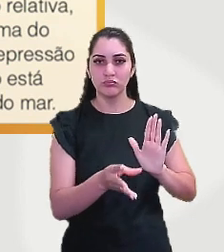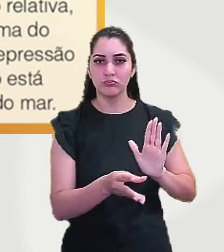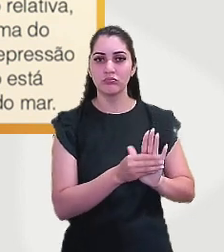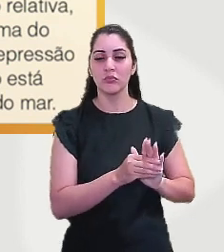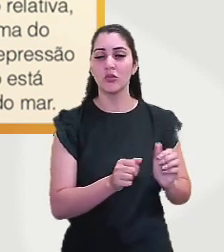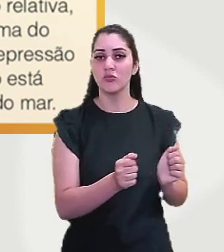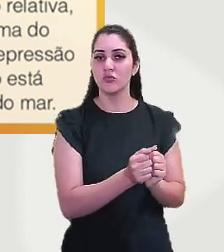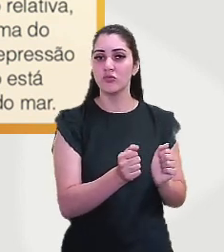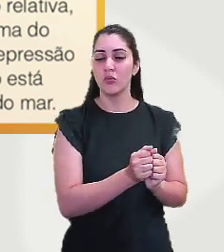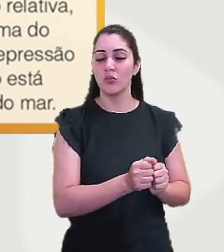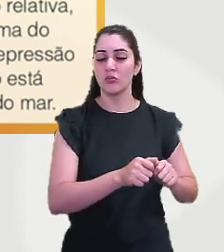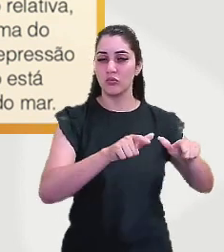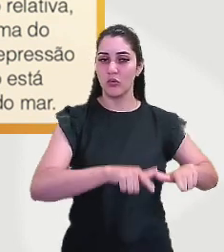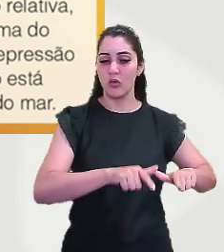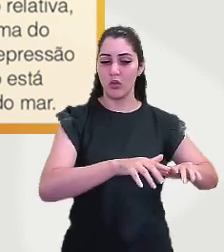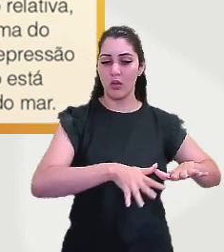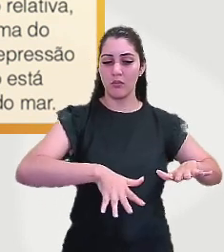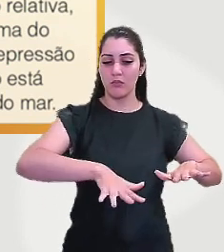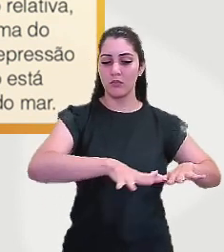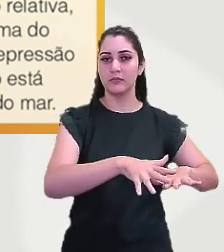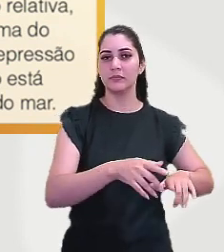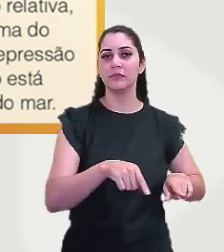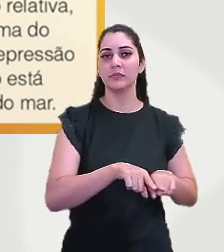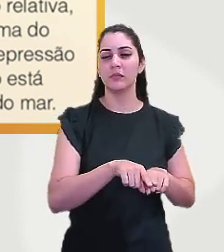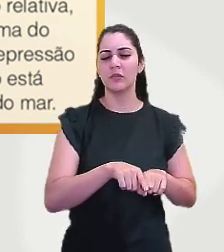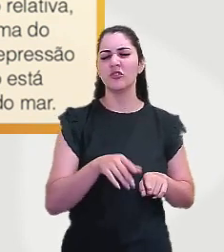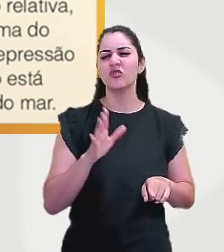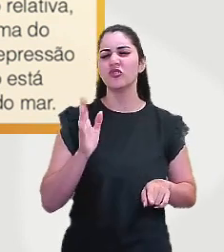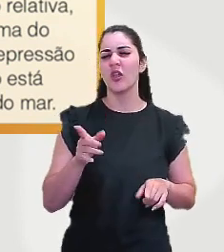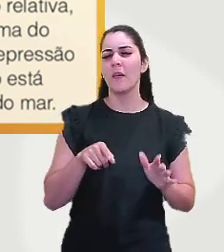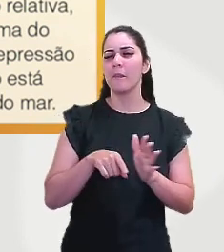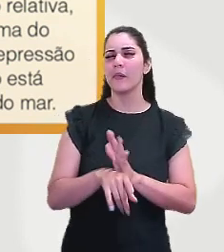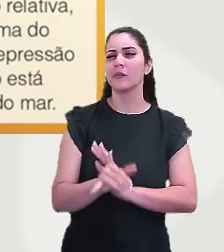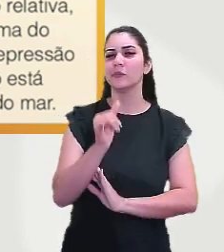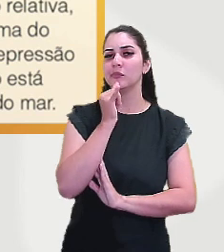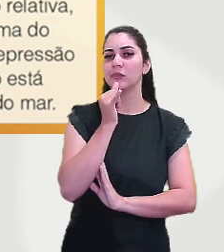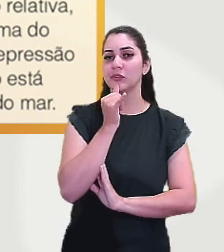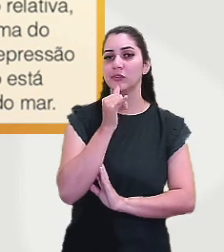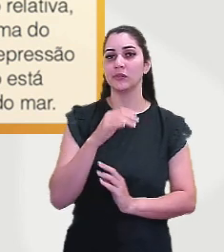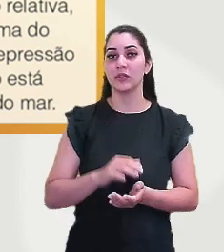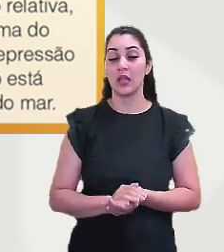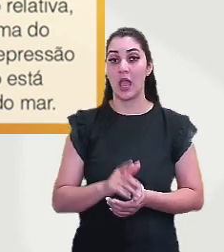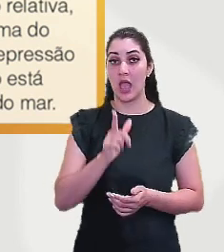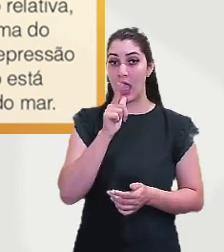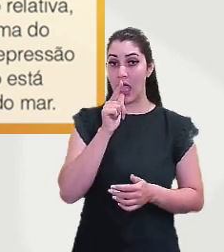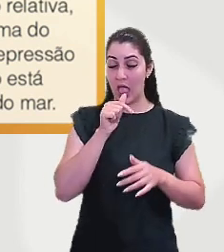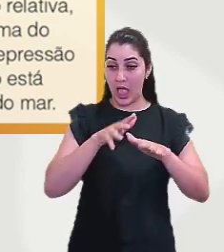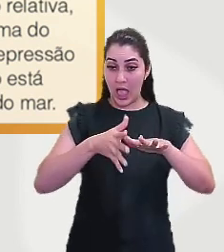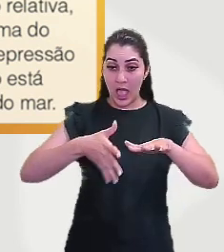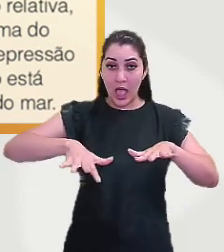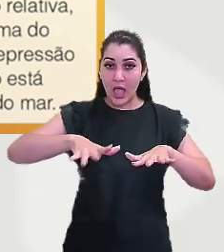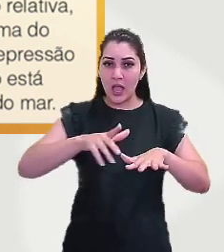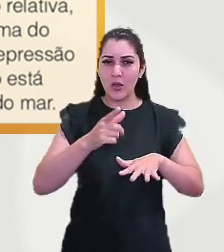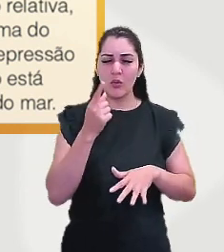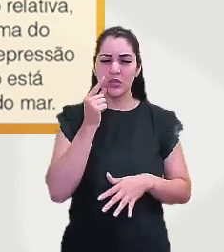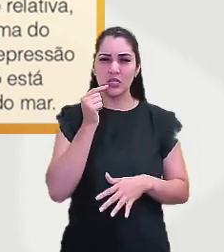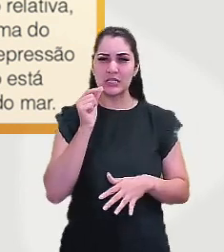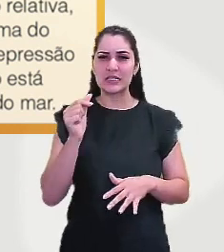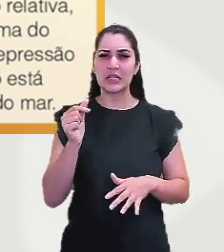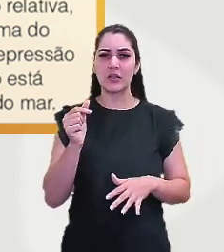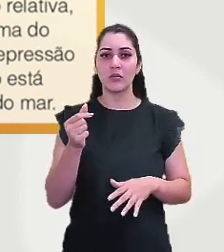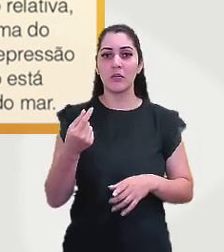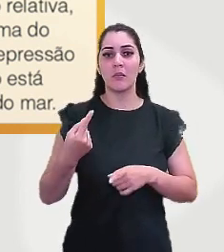áreas mais planas. Inclusive, você já se perguntou, por exemplo, por que a água do mar é salgada, né? Porque é um processo também